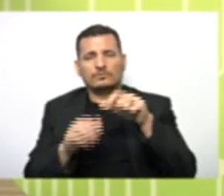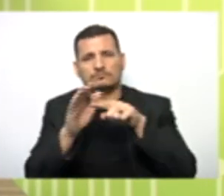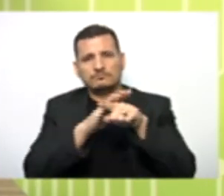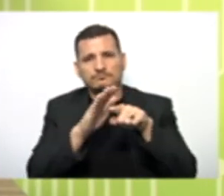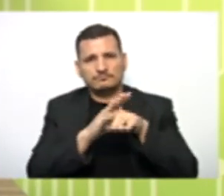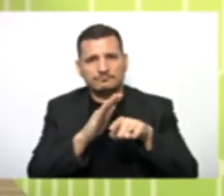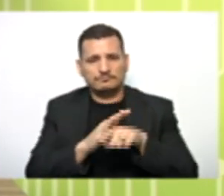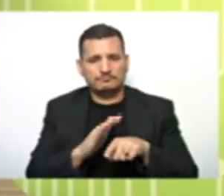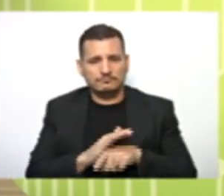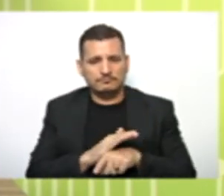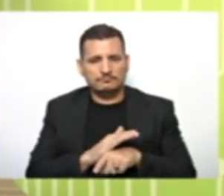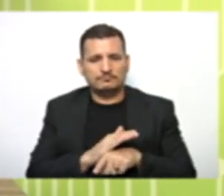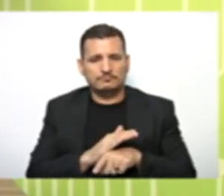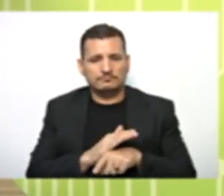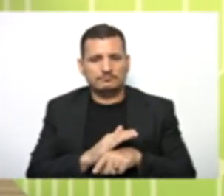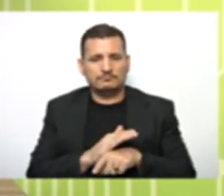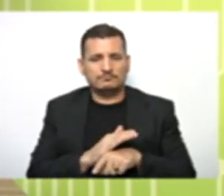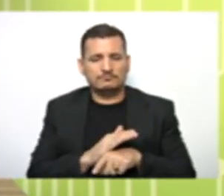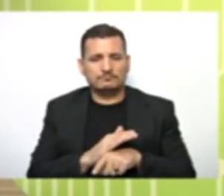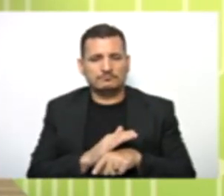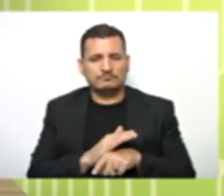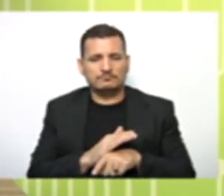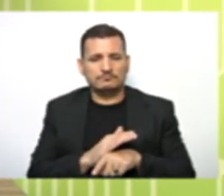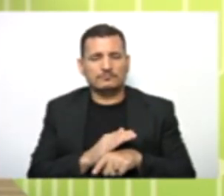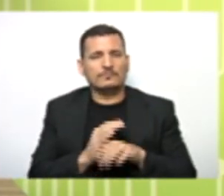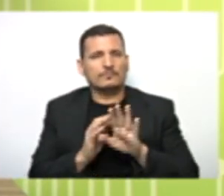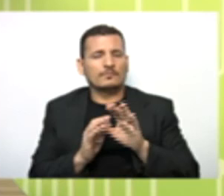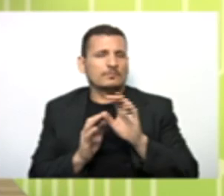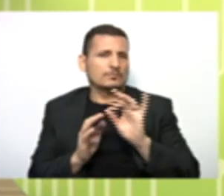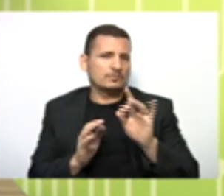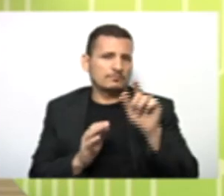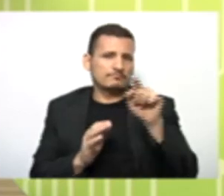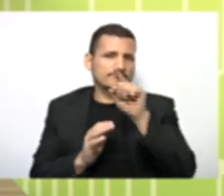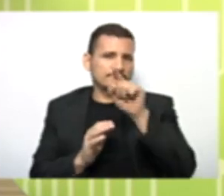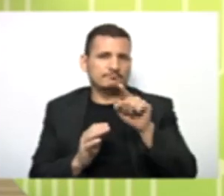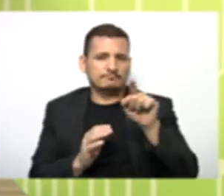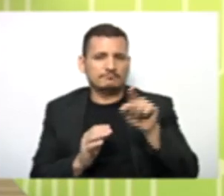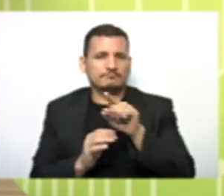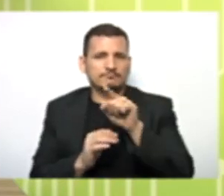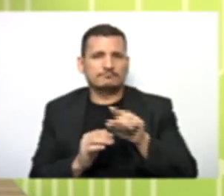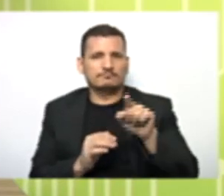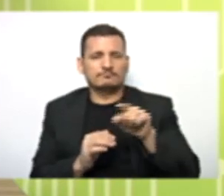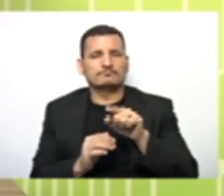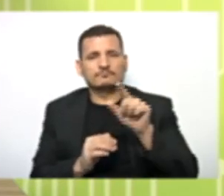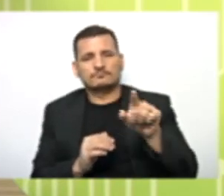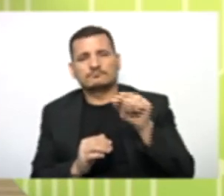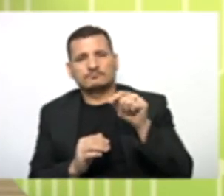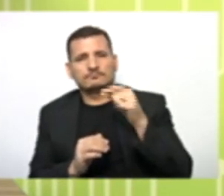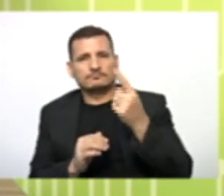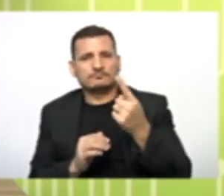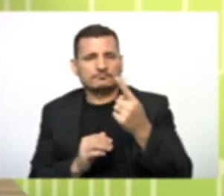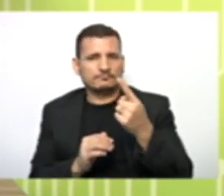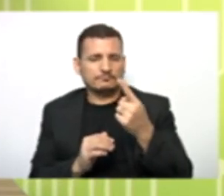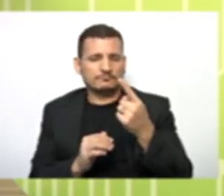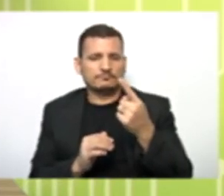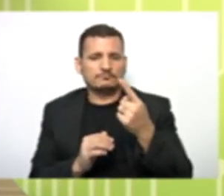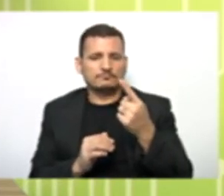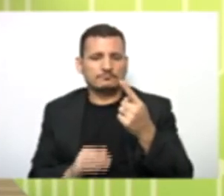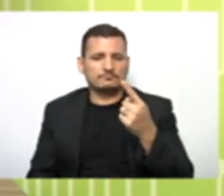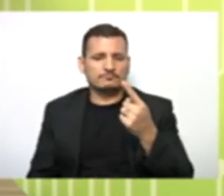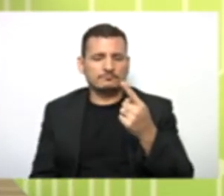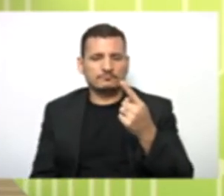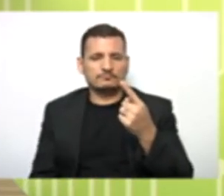não me engano, né, nesse questionário. São questões objetivas, que vocês vão ter que escolher uma opção.